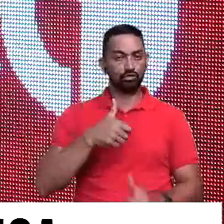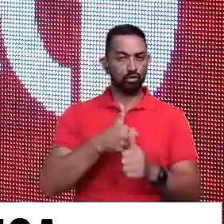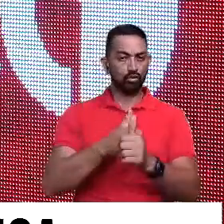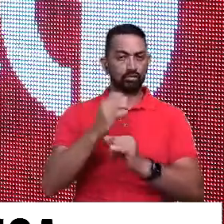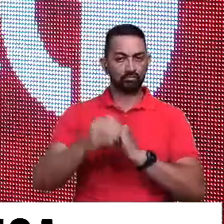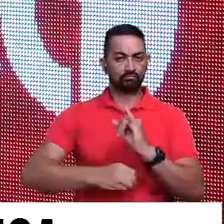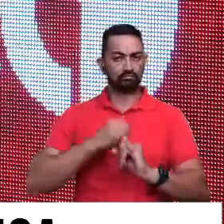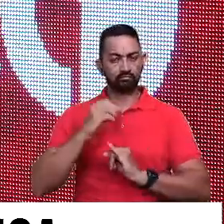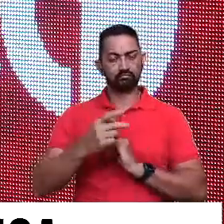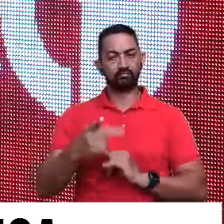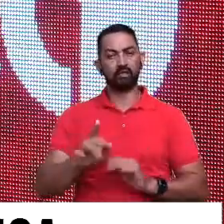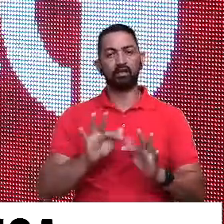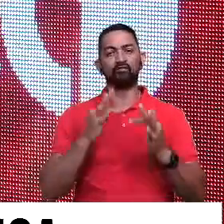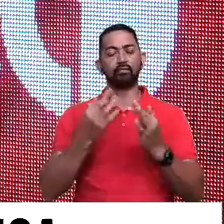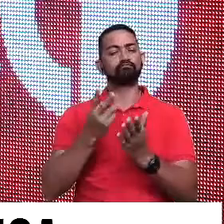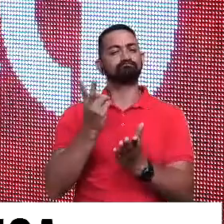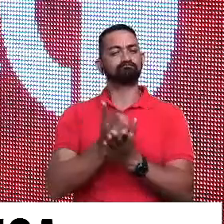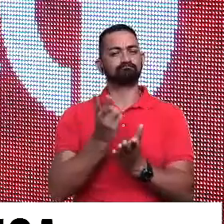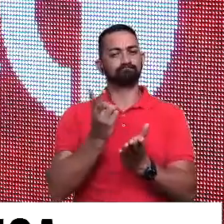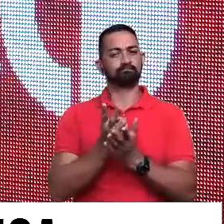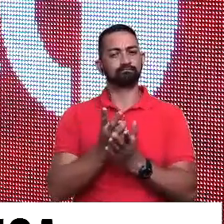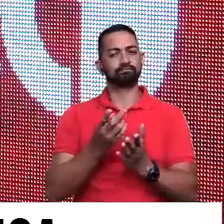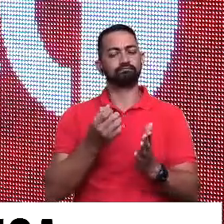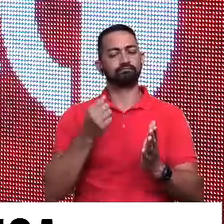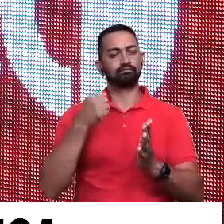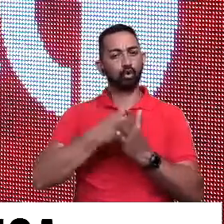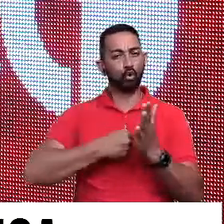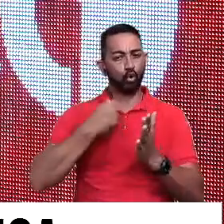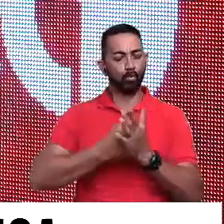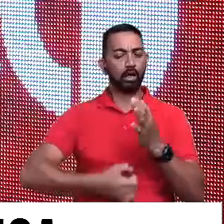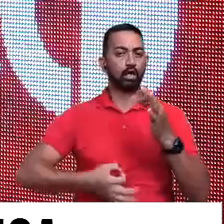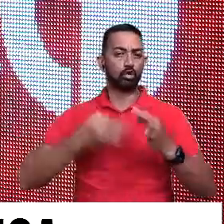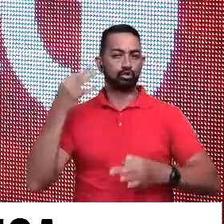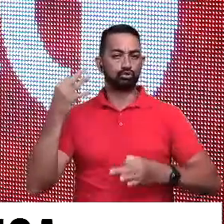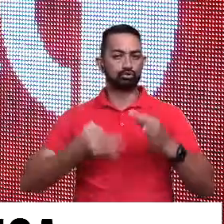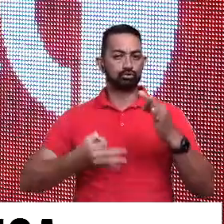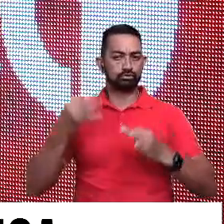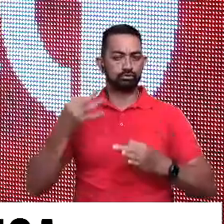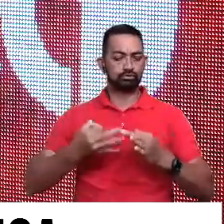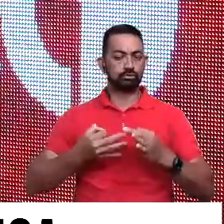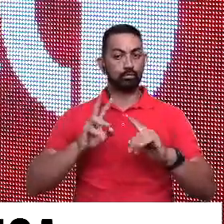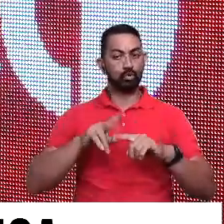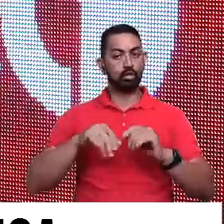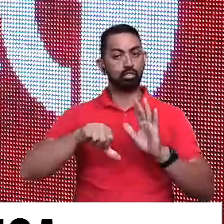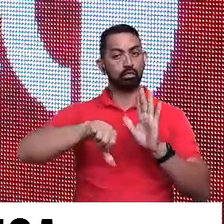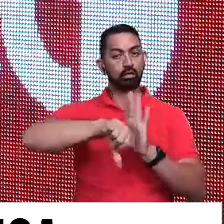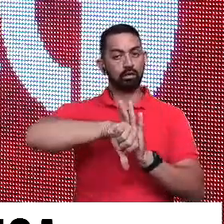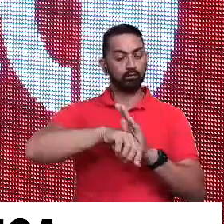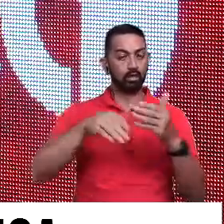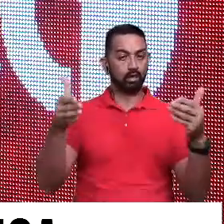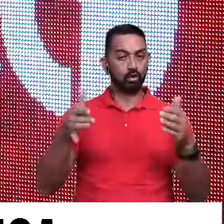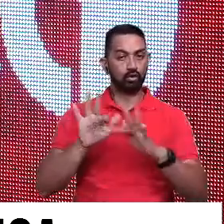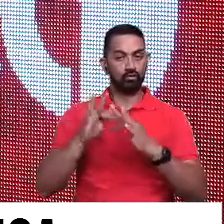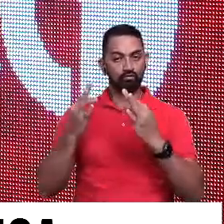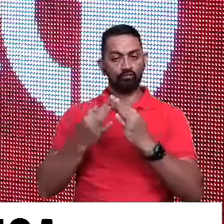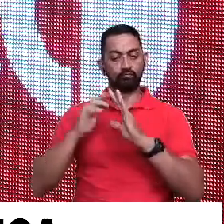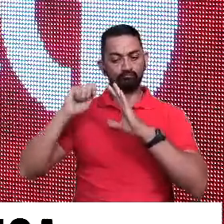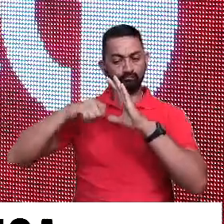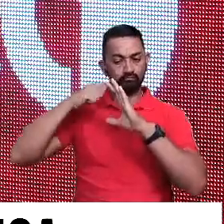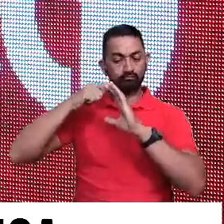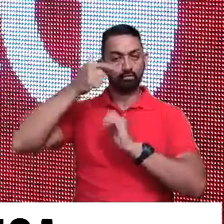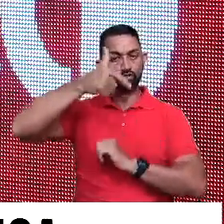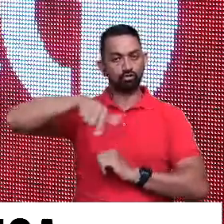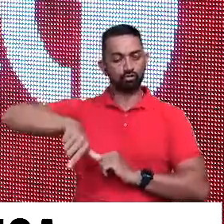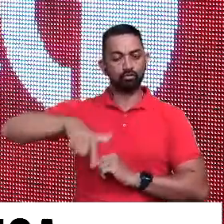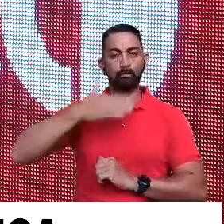caso, acompanha aqui no Imperatriz Online, a família sempre se manifesta cobrando justiça por esse crime. E agora, a família